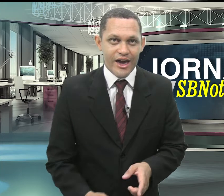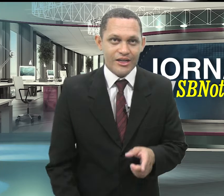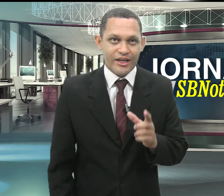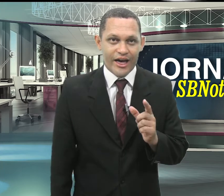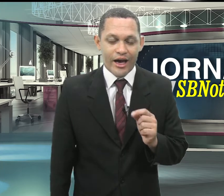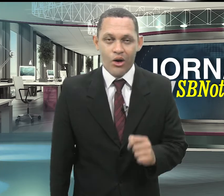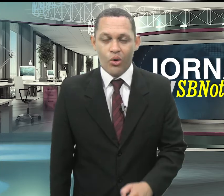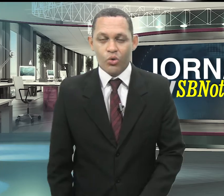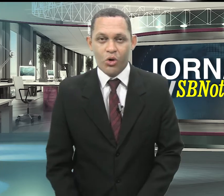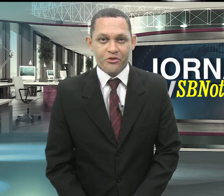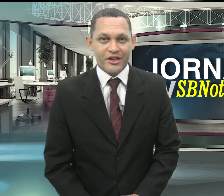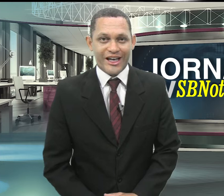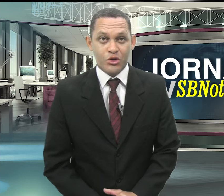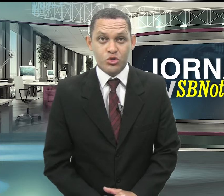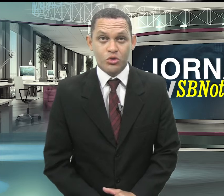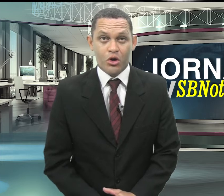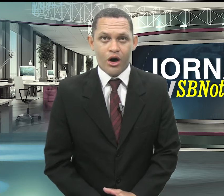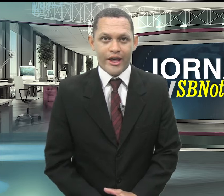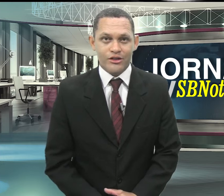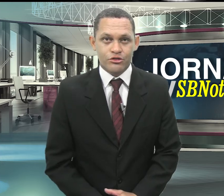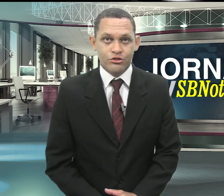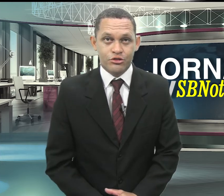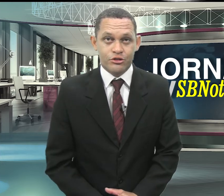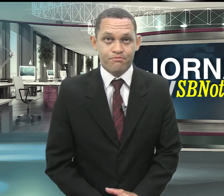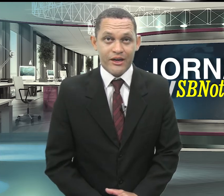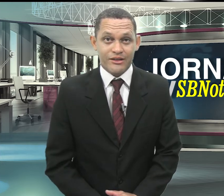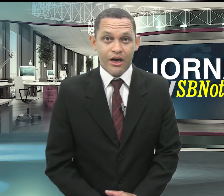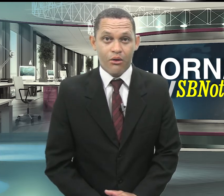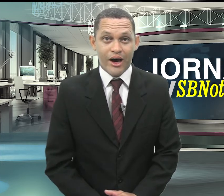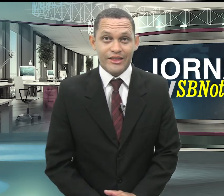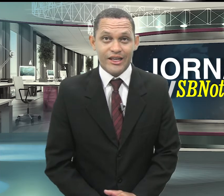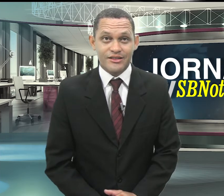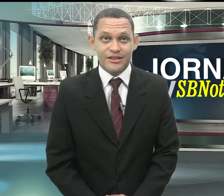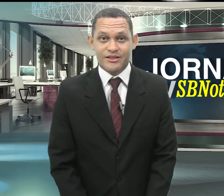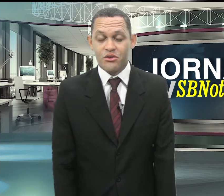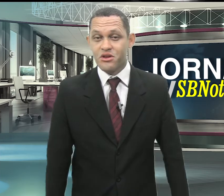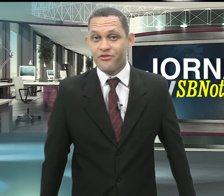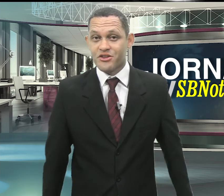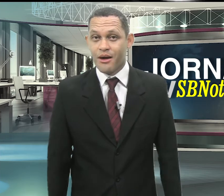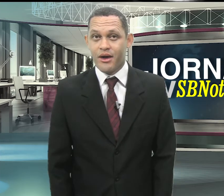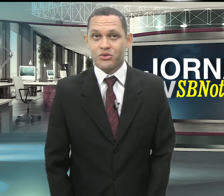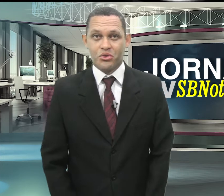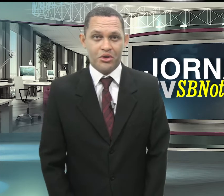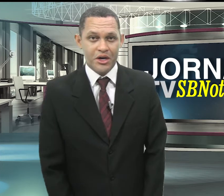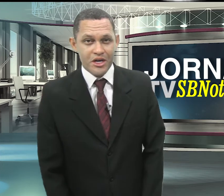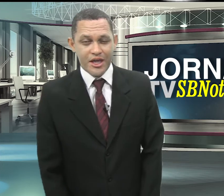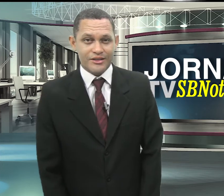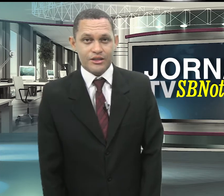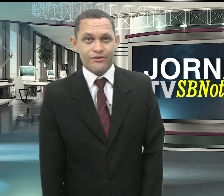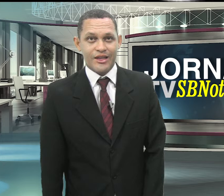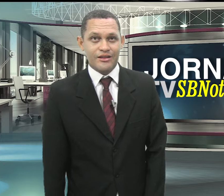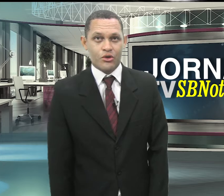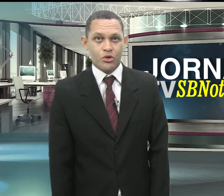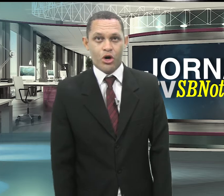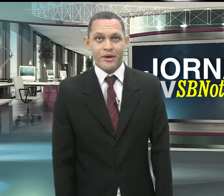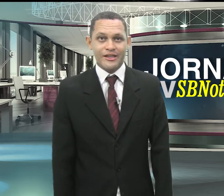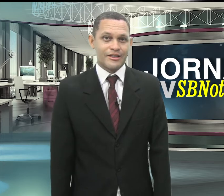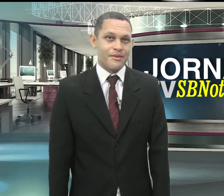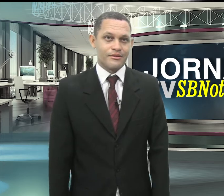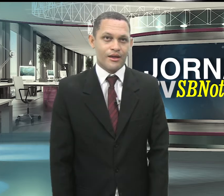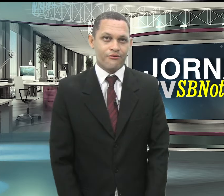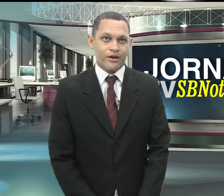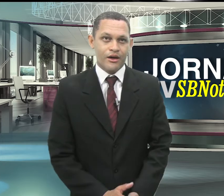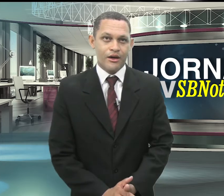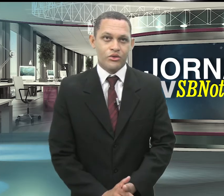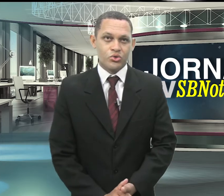E ainda, o governador João Dória suspendeu a decisão de fechamento das atividades econômicas